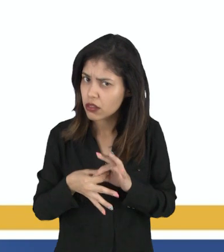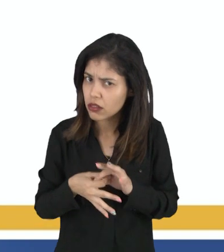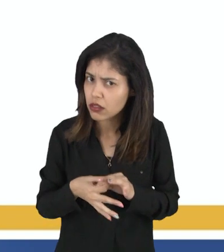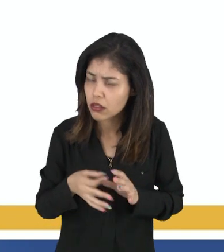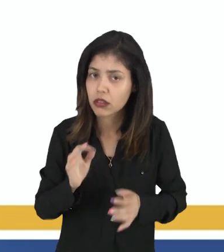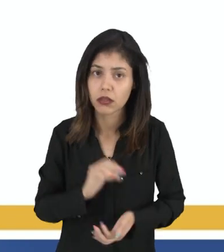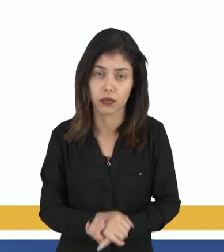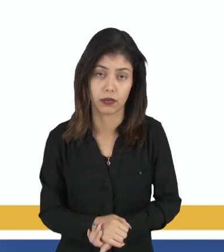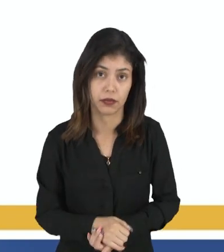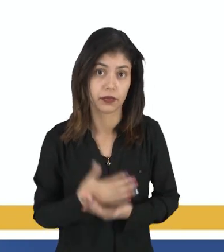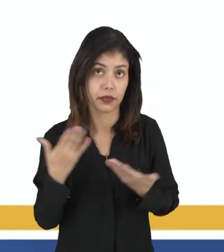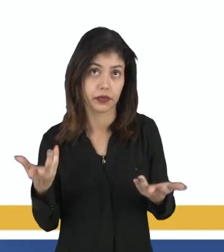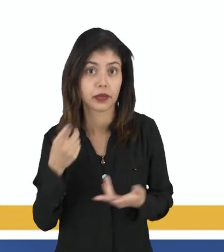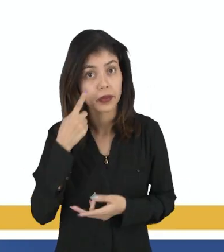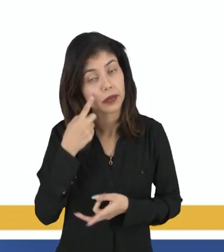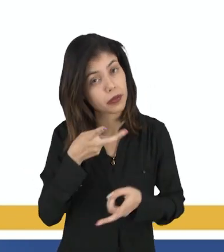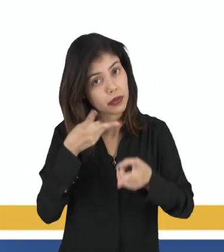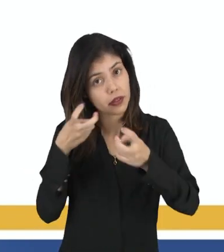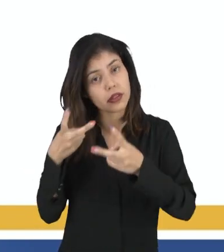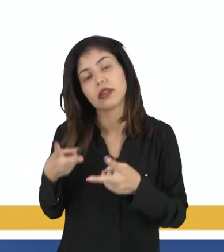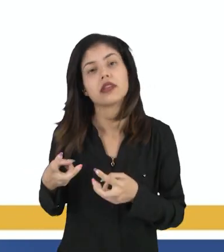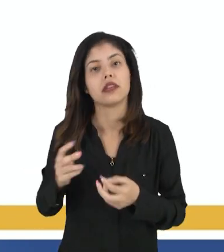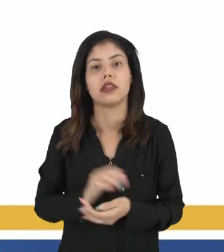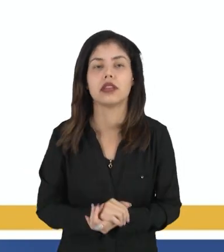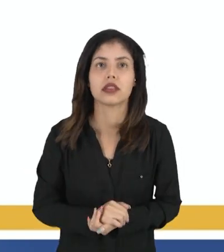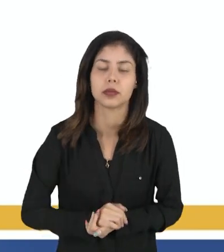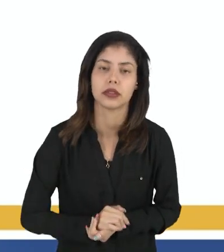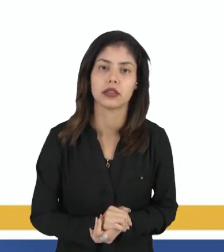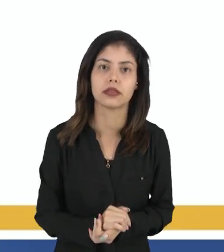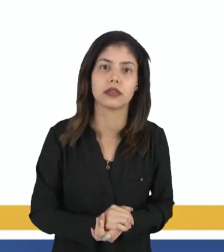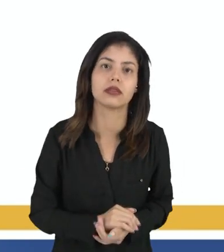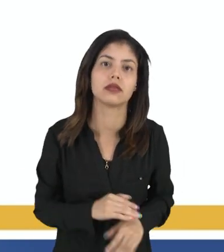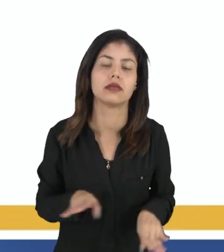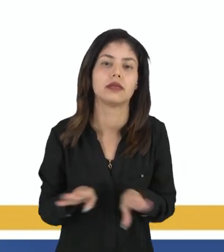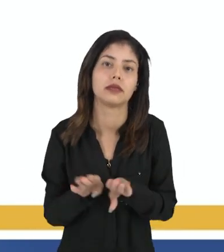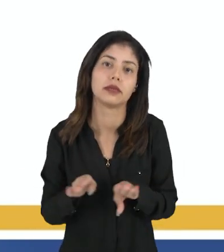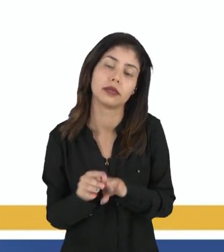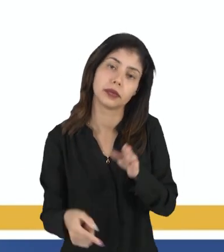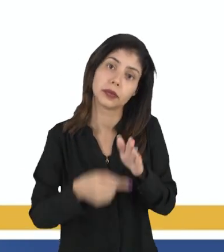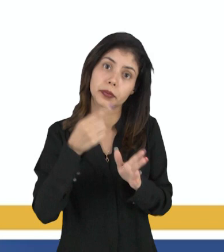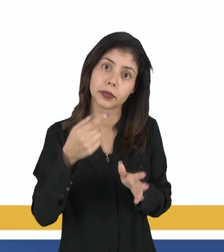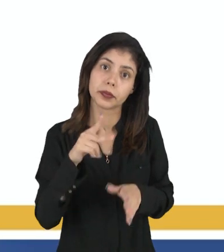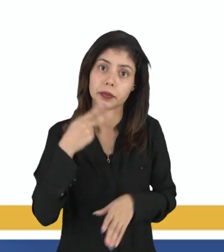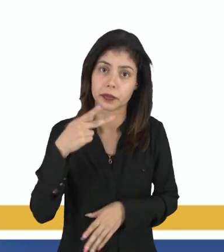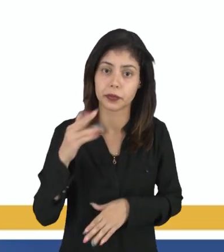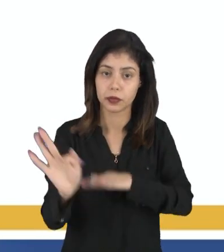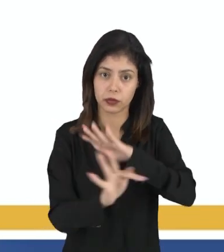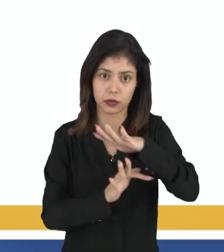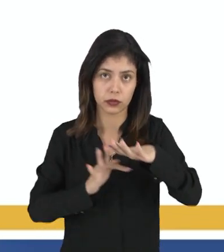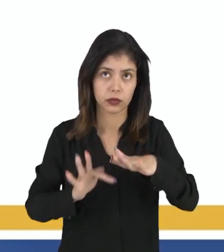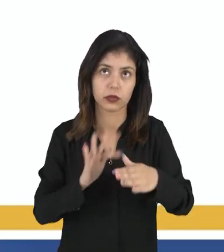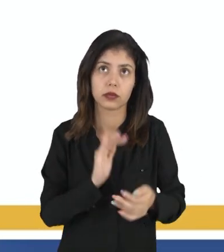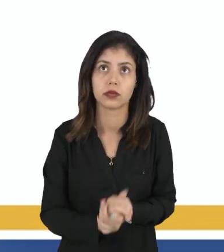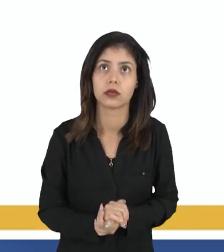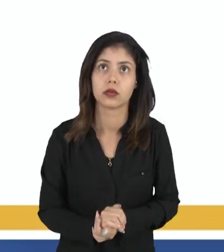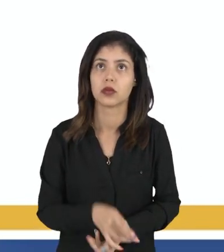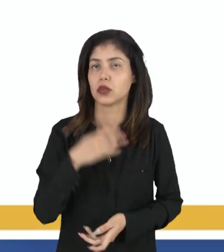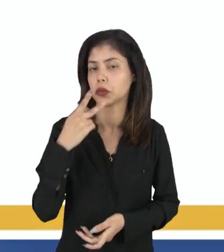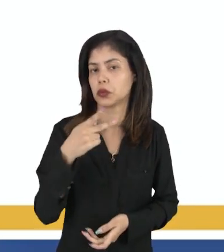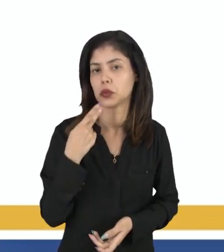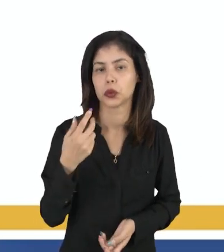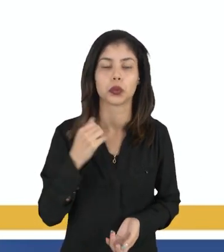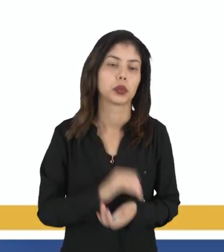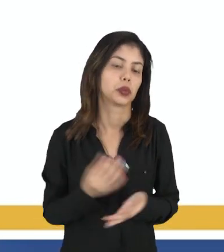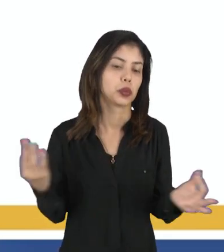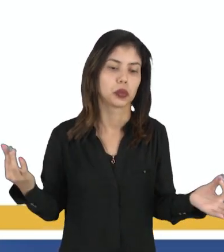Justifique. Gente, observem, na primeira fala dela, ela responde formalmente, quando ela diz que fala